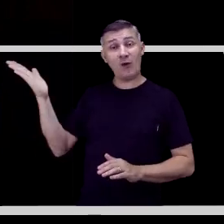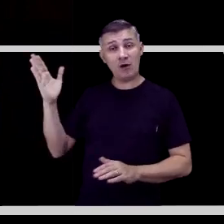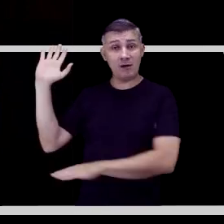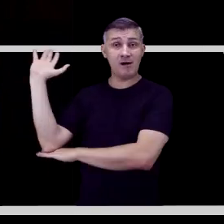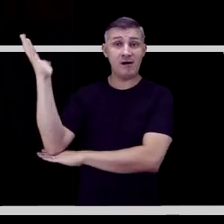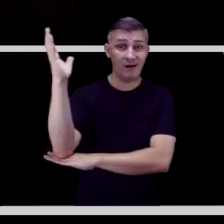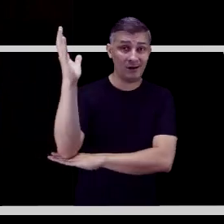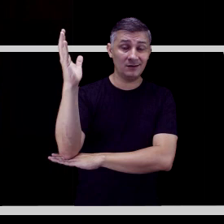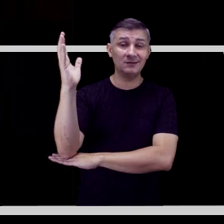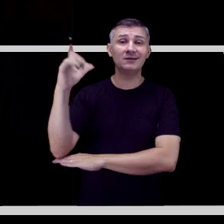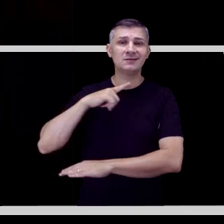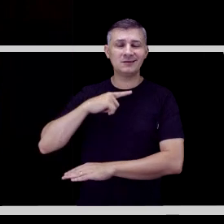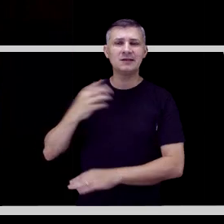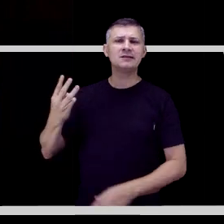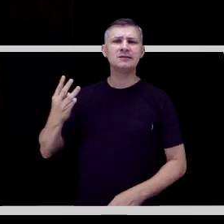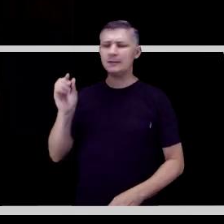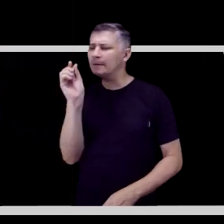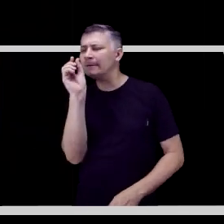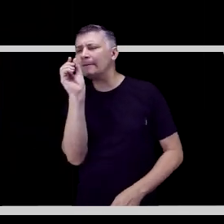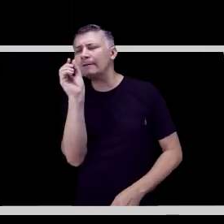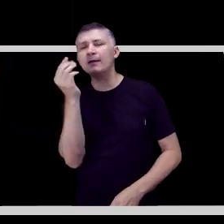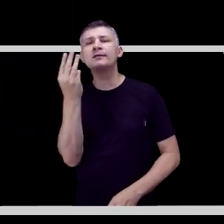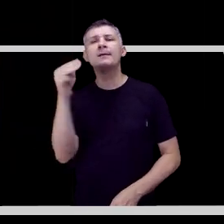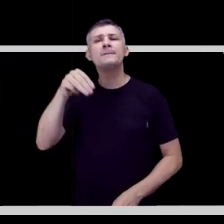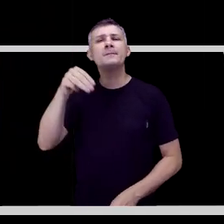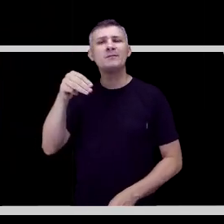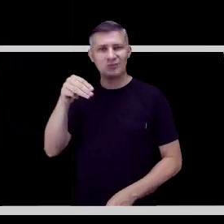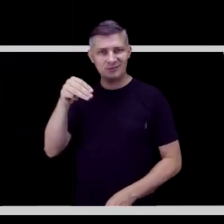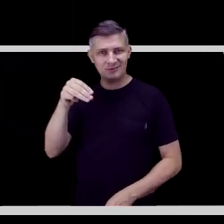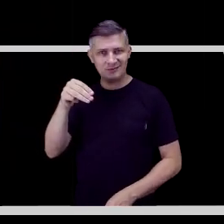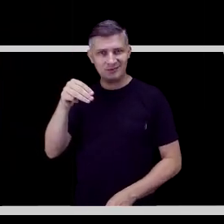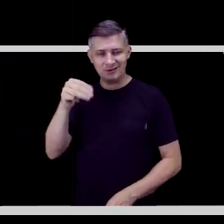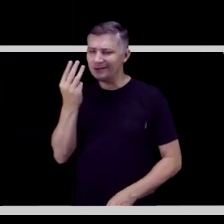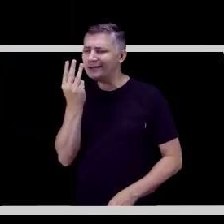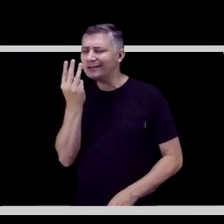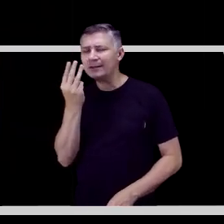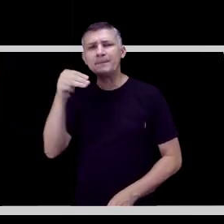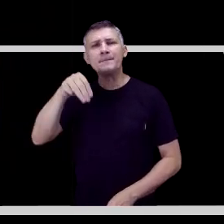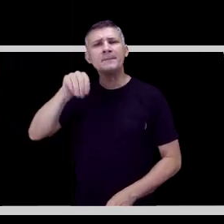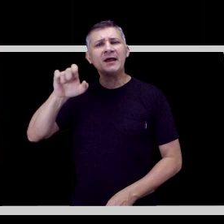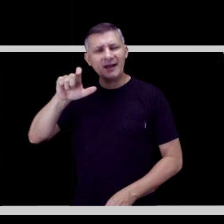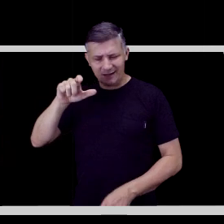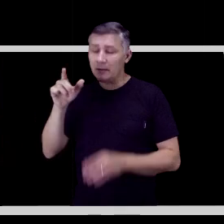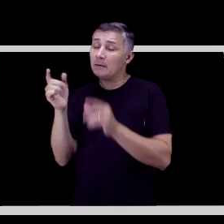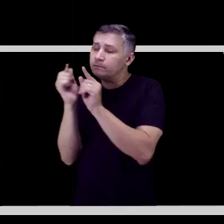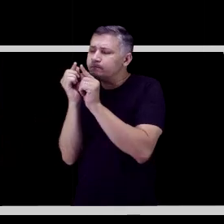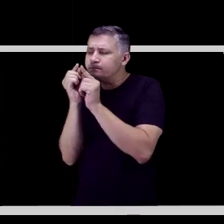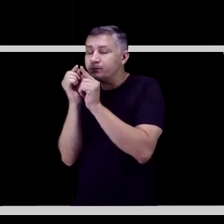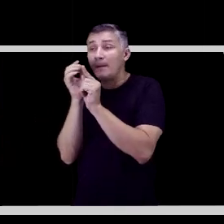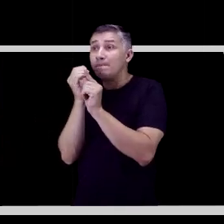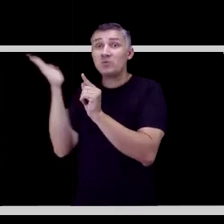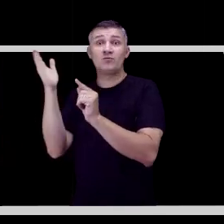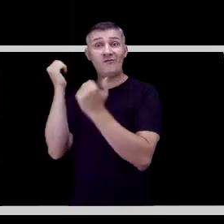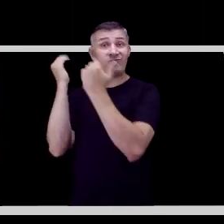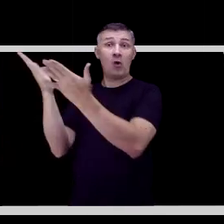encostar na fachada. Então é muito bonito pensar que você encosta na fachada entre a sua mão e o exterior, a mata que está ali encostando na fachada tem 3